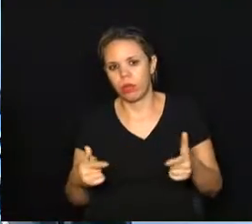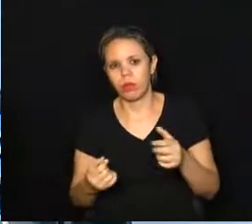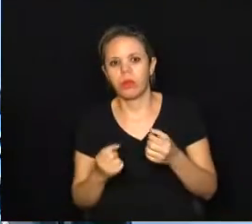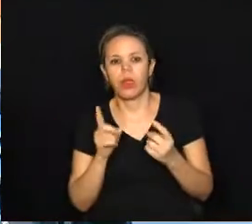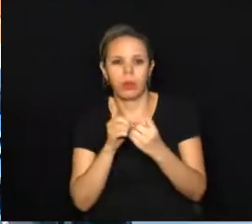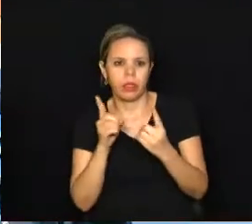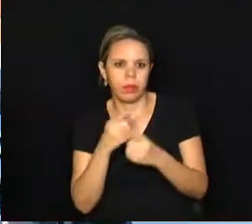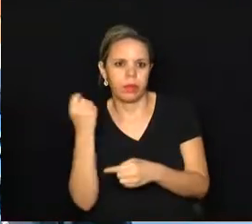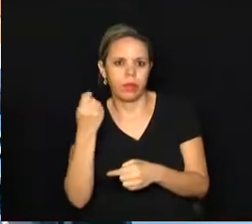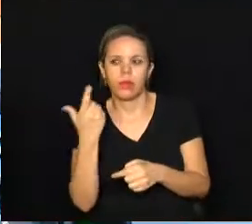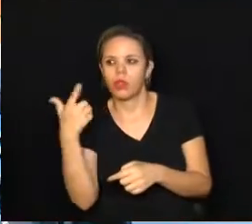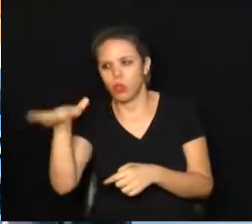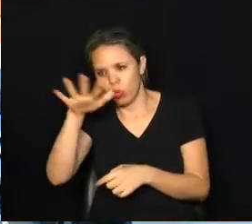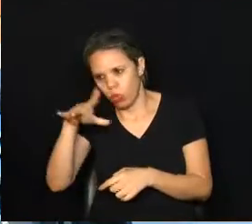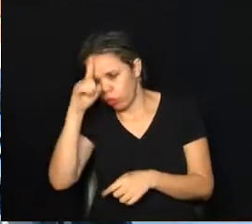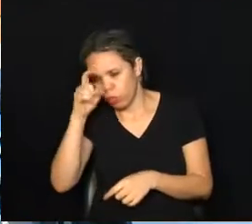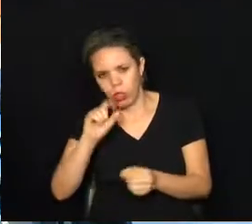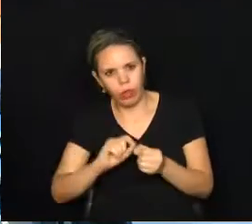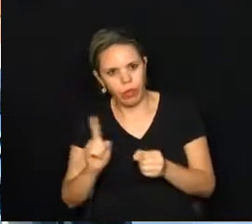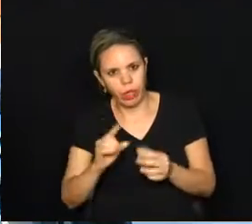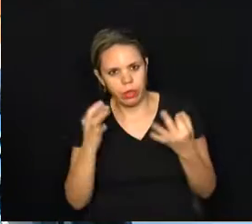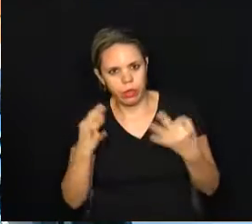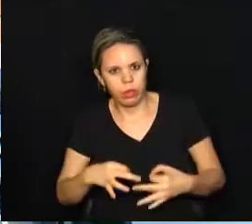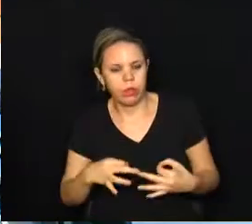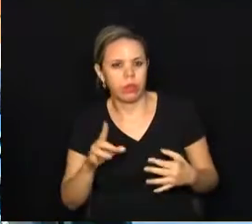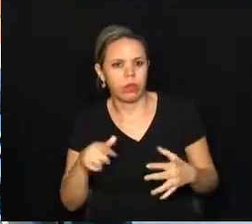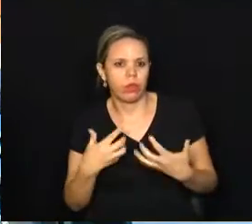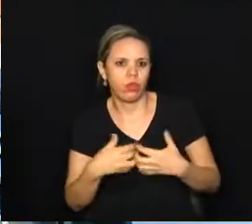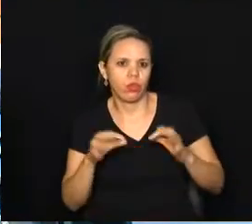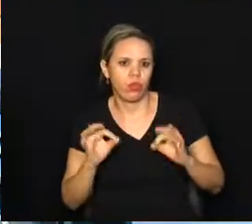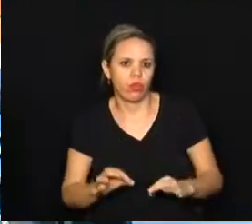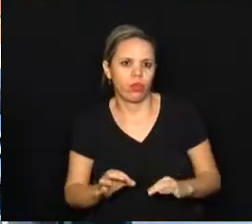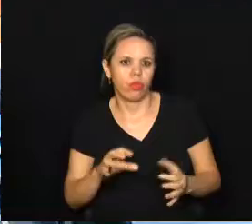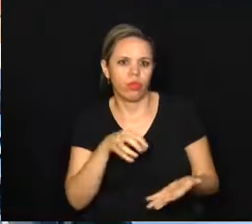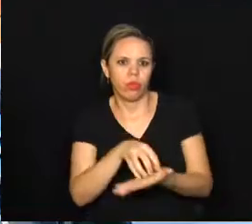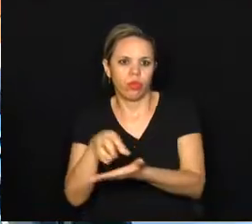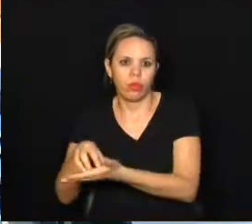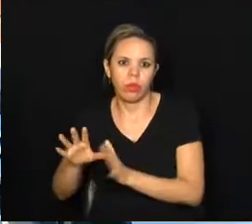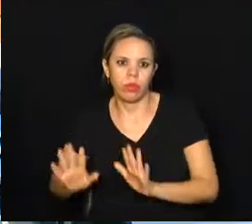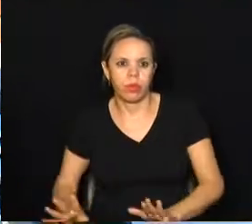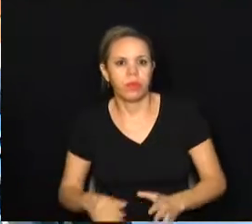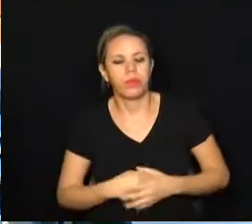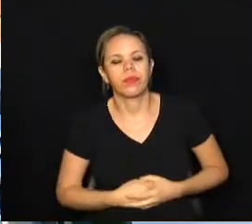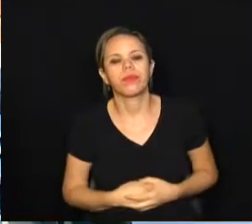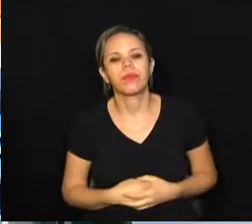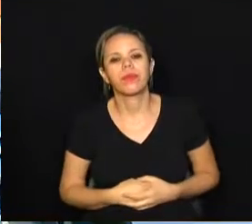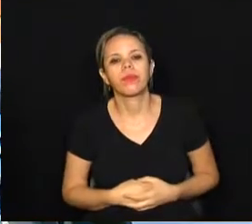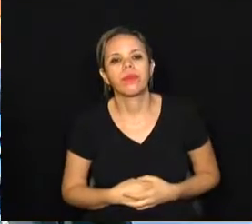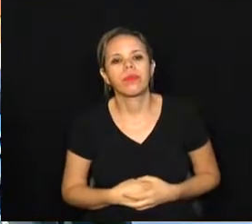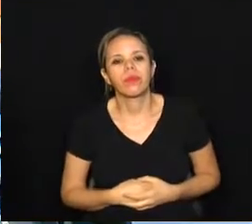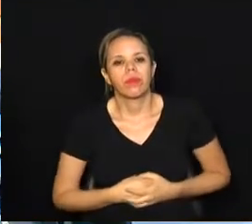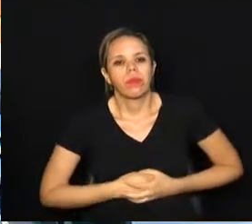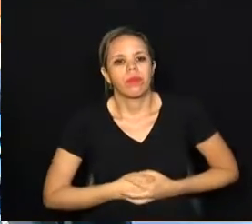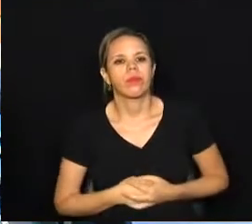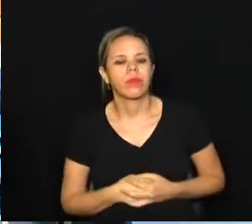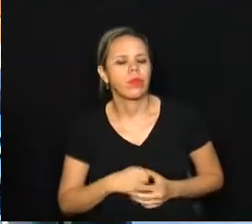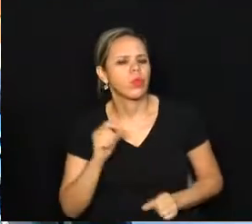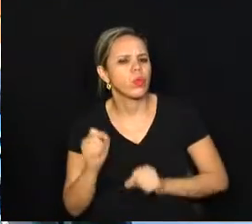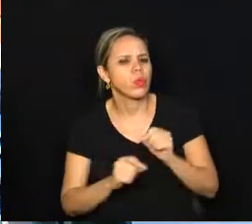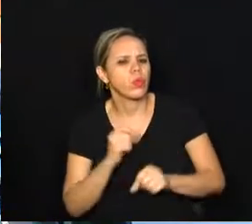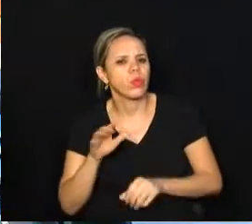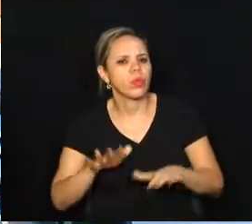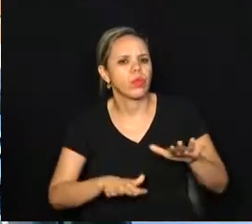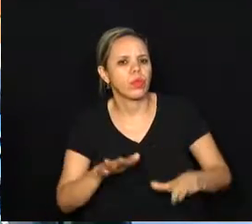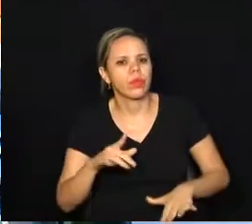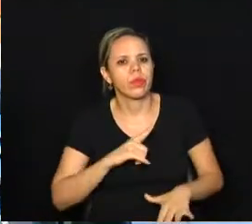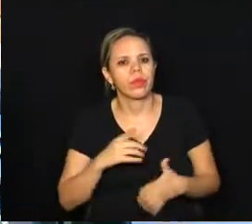da região não fazem. Está tudo certo, isso é o funcionamento em rede, né? Agora, o que a gente às vezes